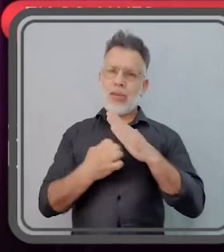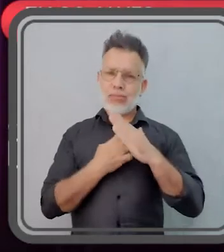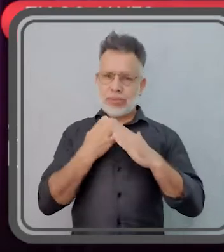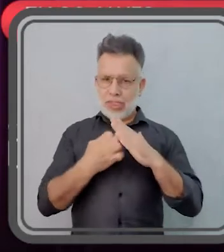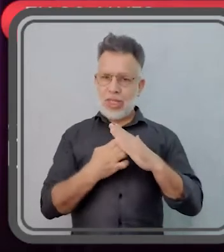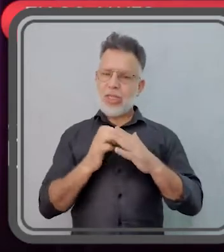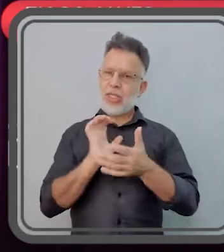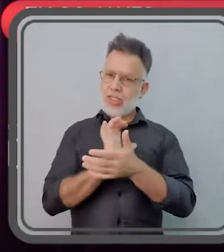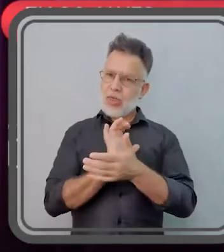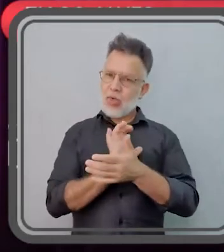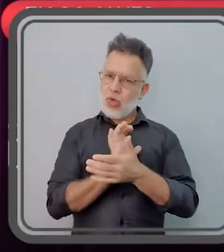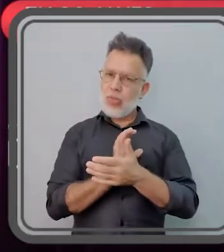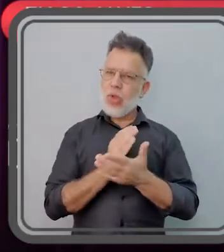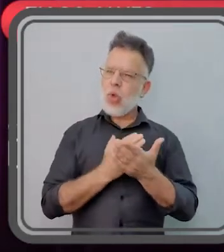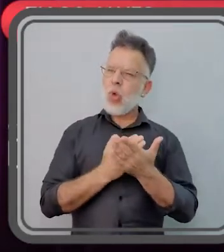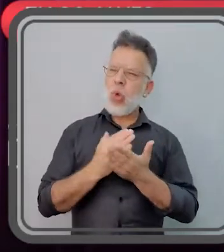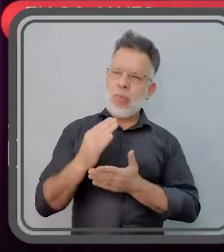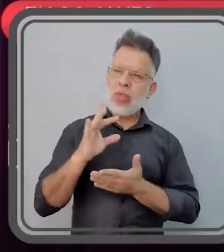desse grupo, começou em